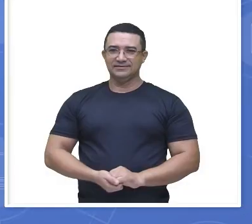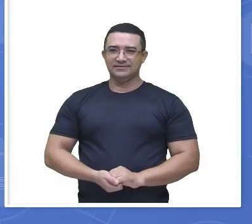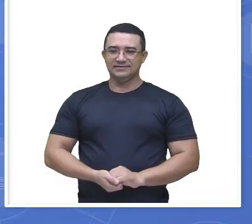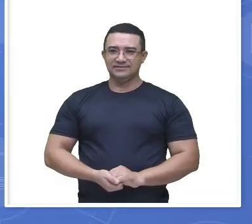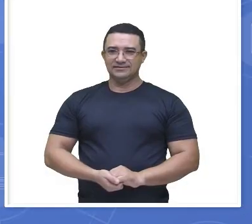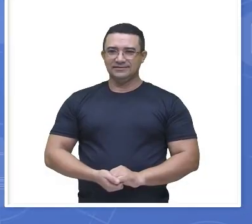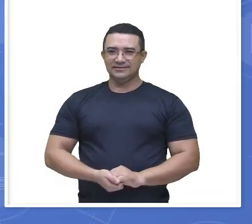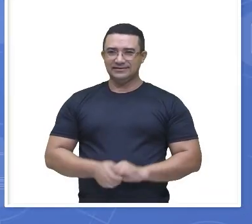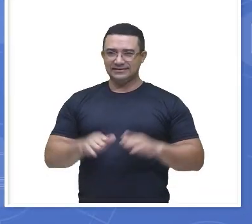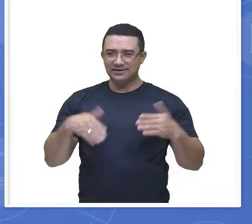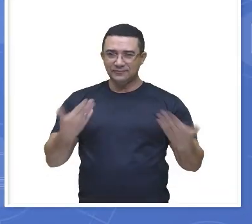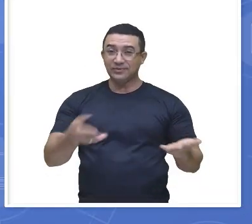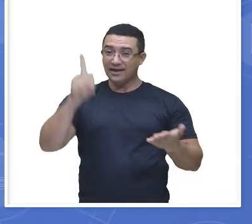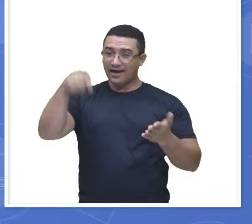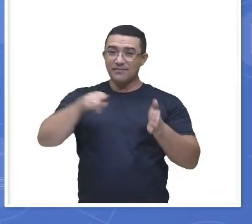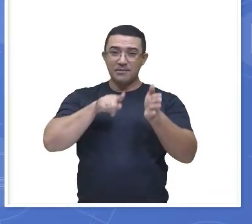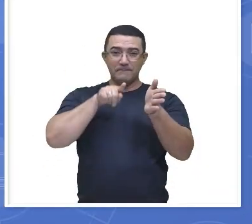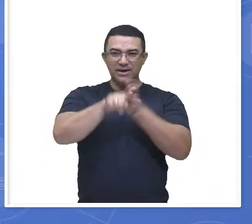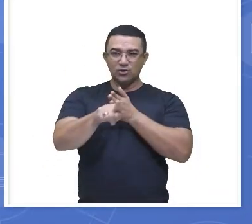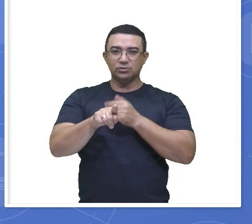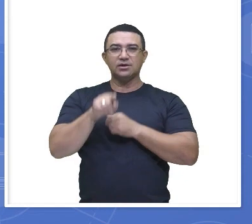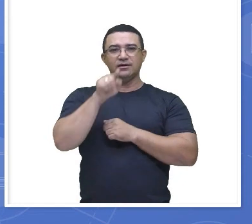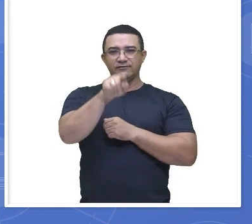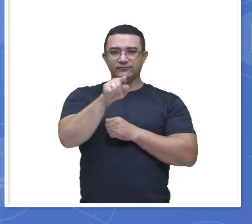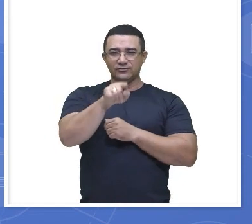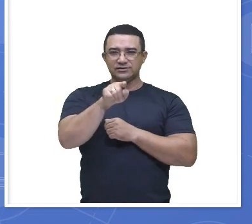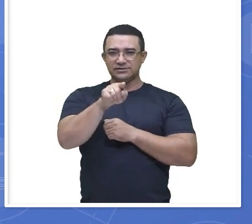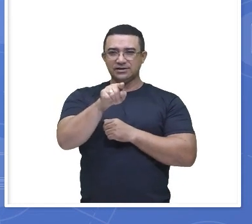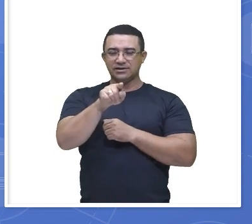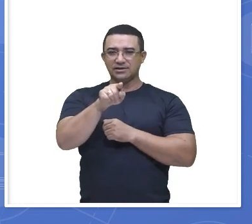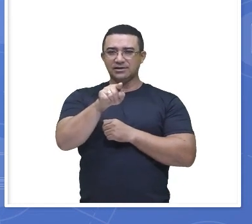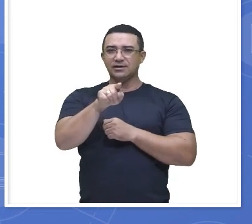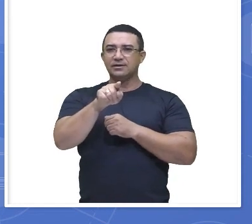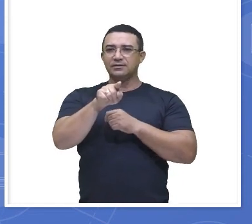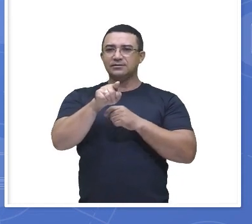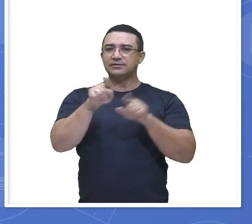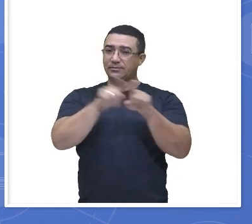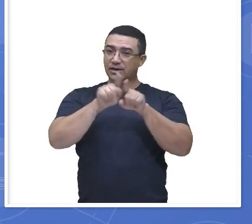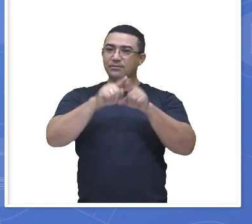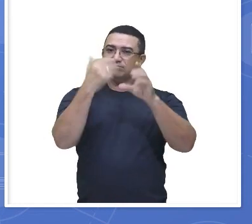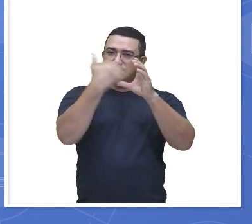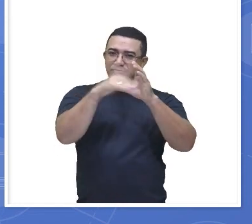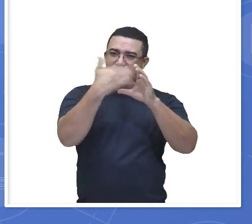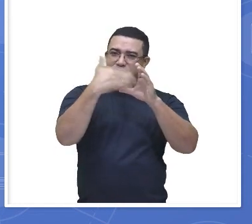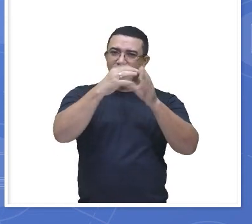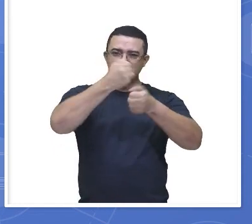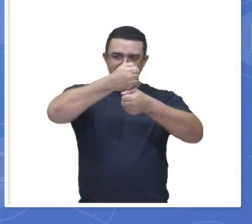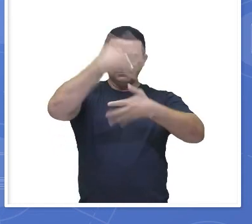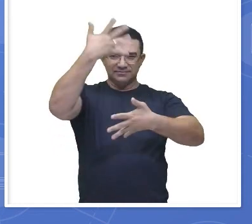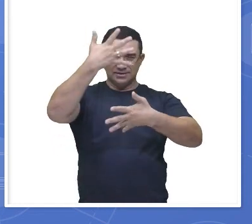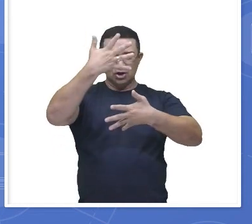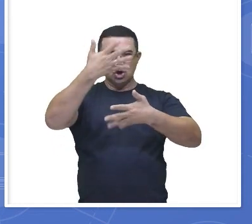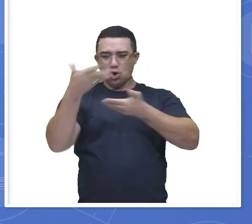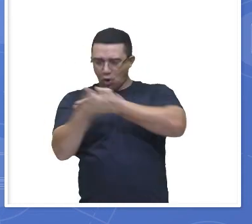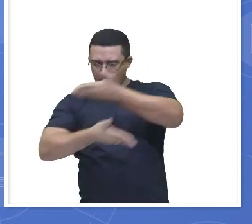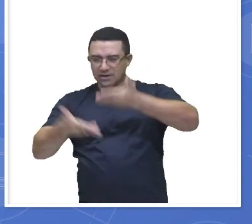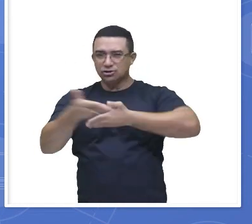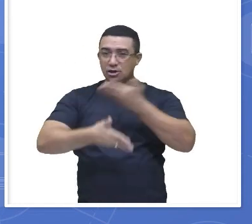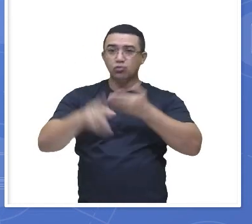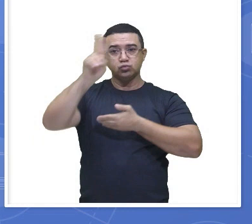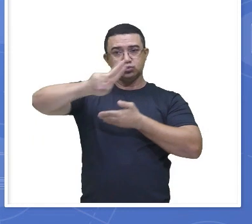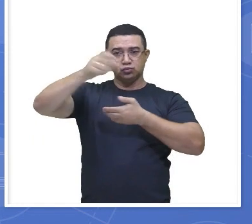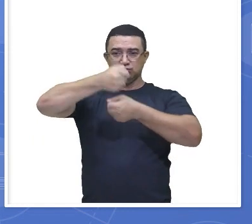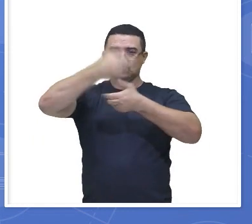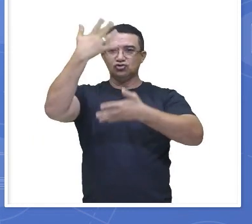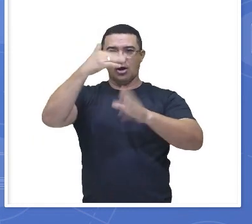Então, é uma questão na qual vocês irão aí compartilhar conosco isso que estamos perguntando. Então, vamos utilizar o chat para